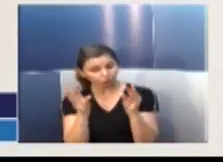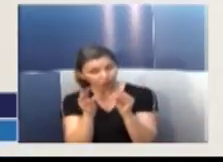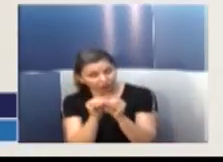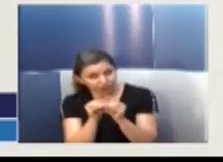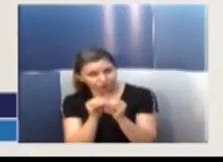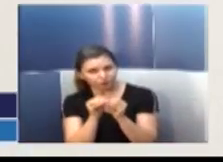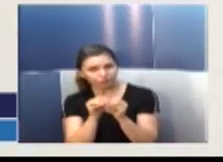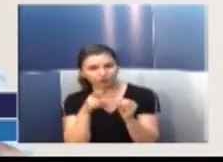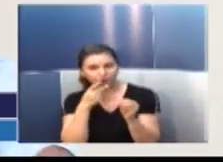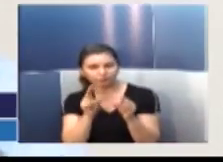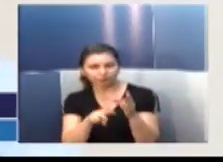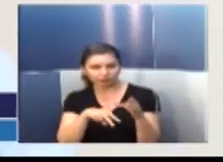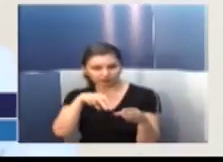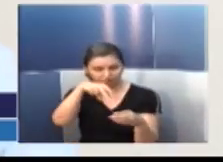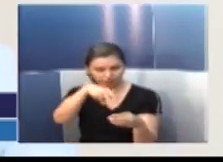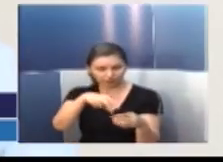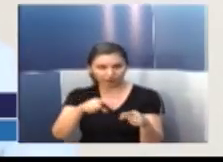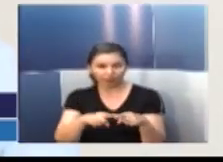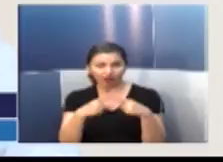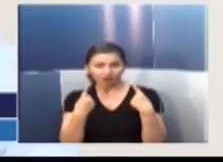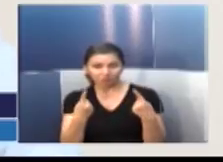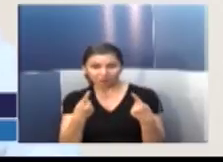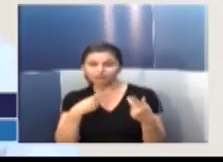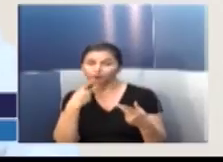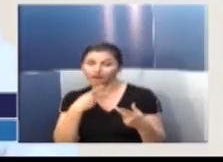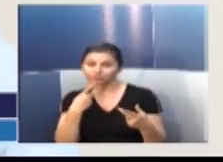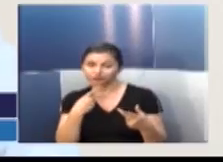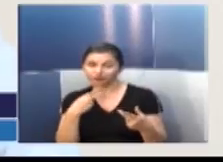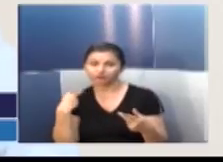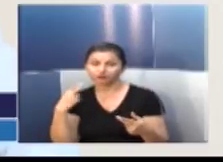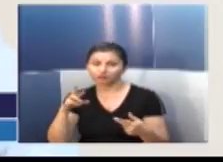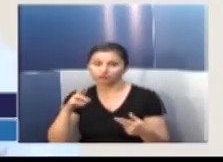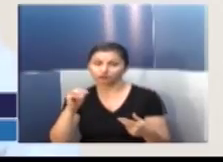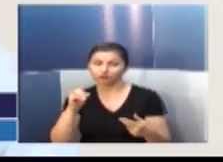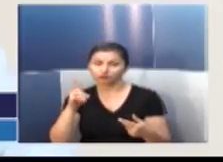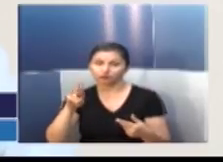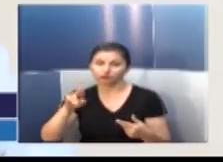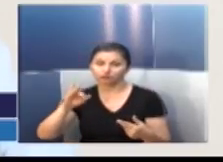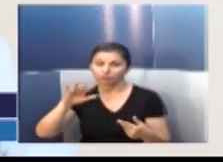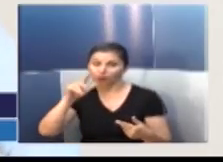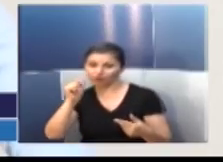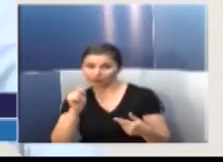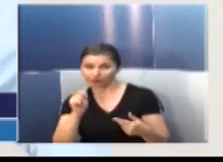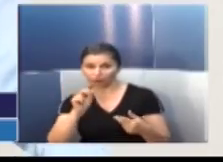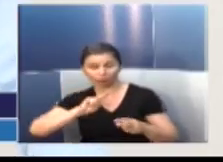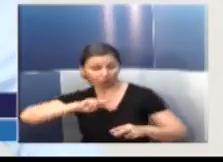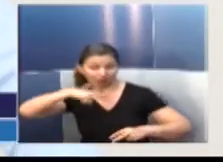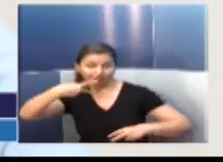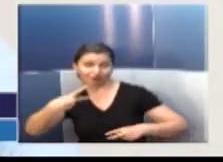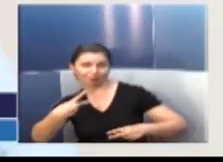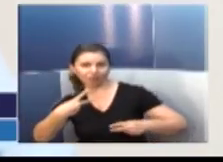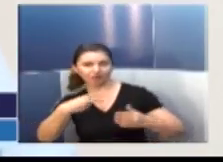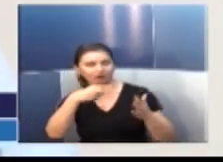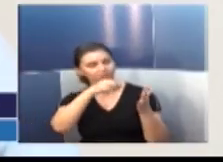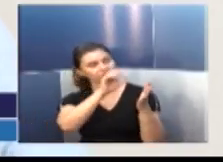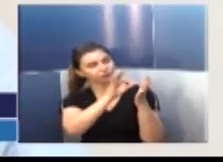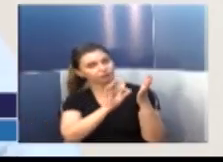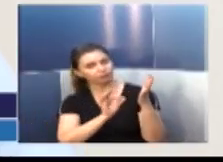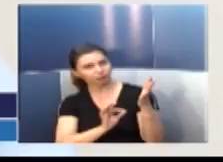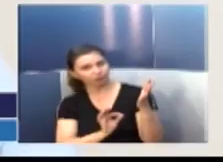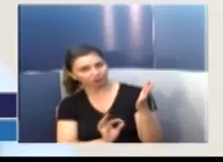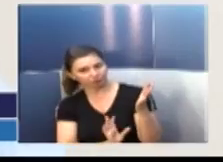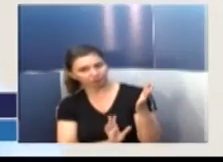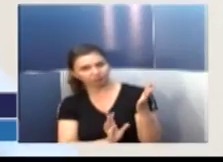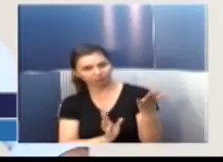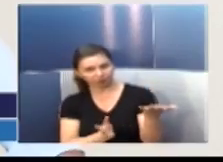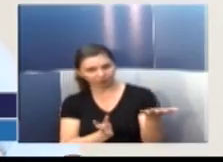tribuna, mas com a fala do vereador Rodrigo Braga, eu me vejo na obrigação de inverter aqui alguns pontos e até, caso não dê